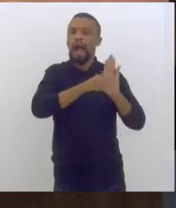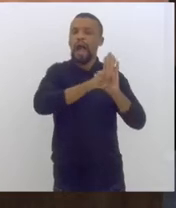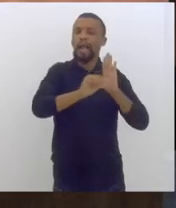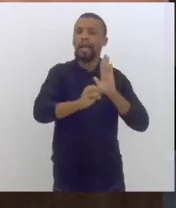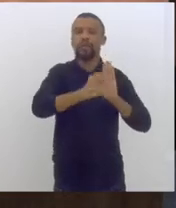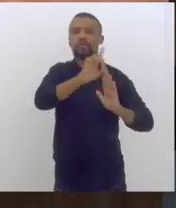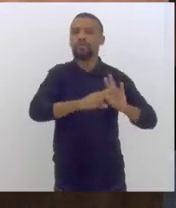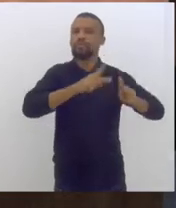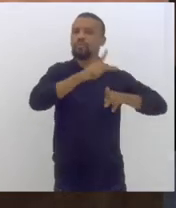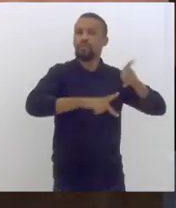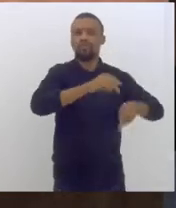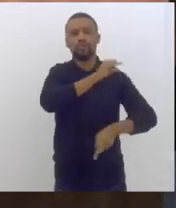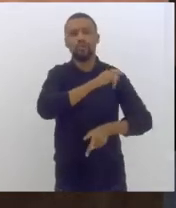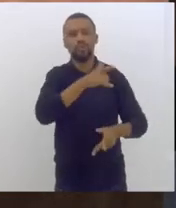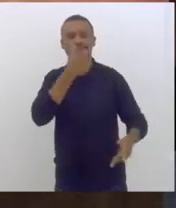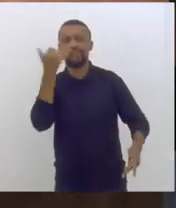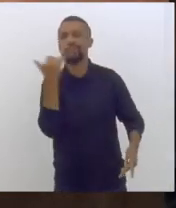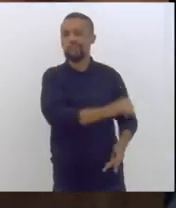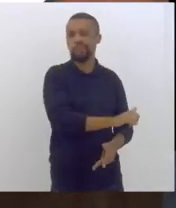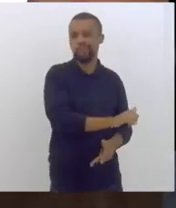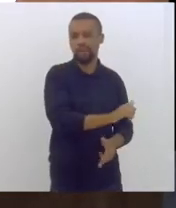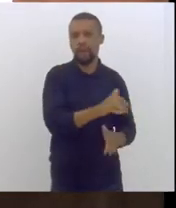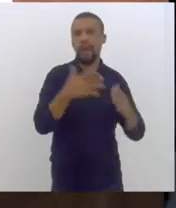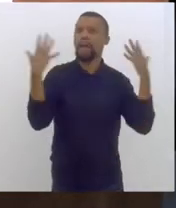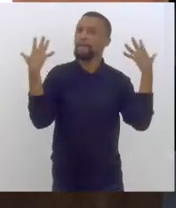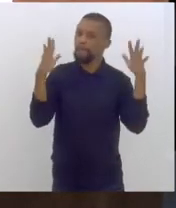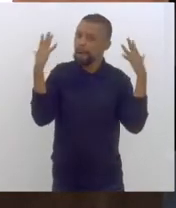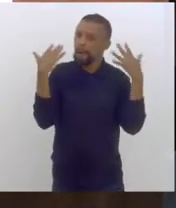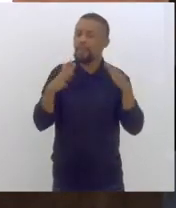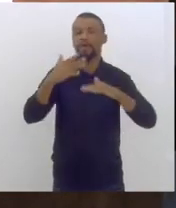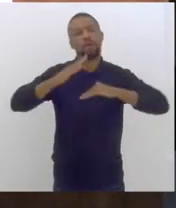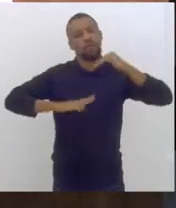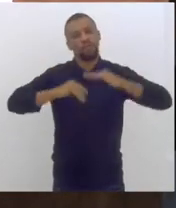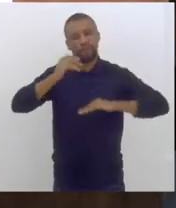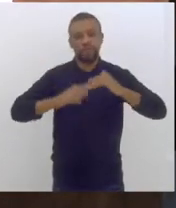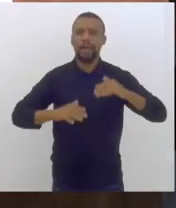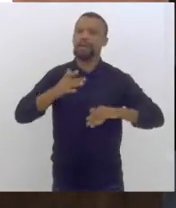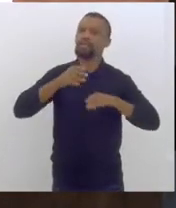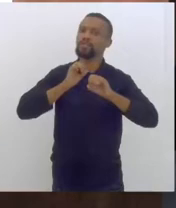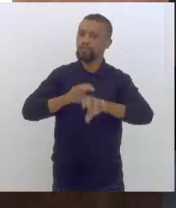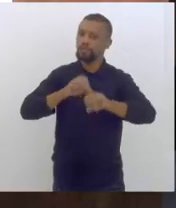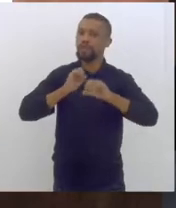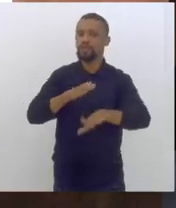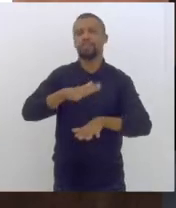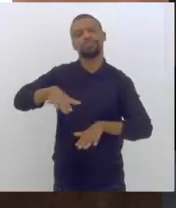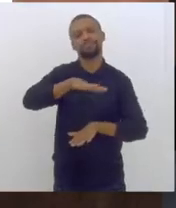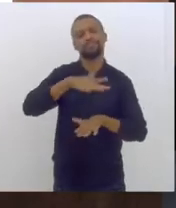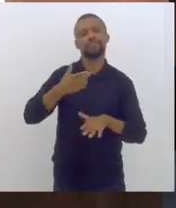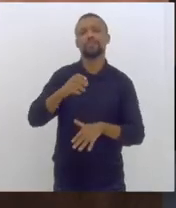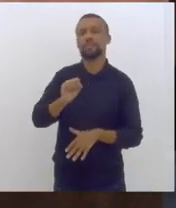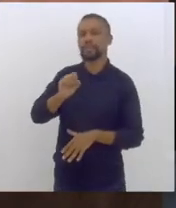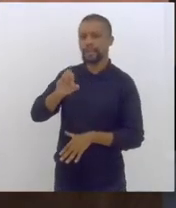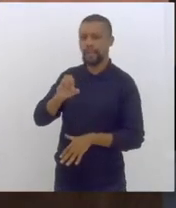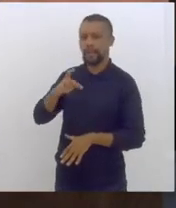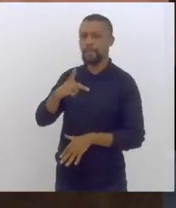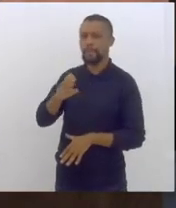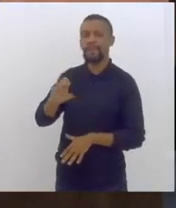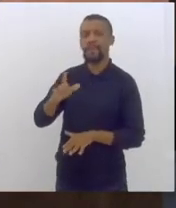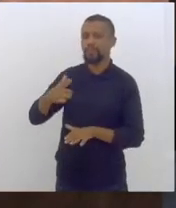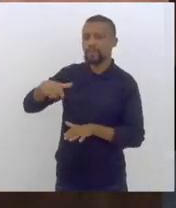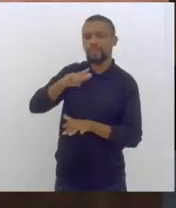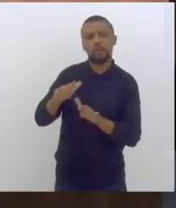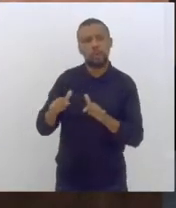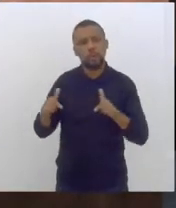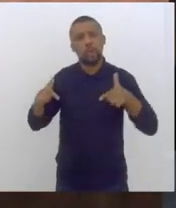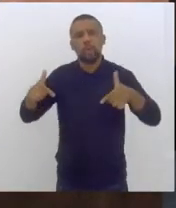dos direitos do povo no Estado do Rio de Janeiro Então parabéns personagem educação Parabéns sempre parabéns a todos envolvidos nessa resistência que